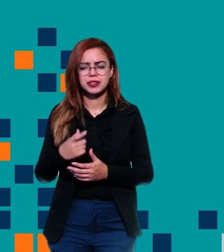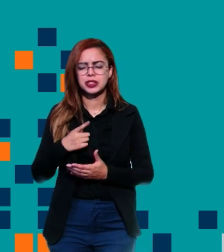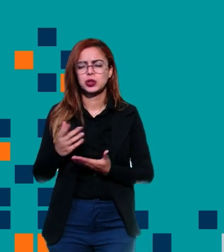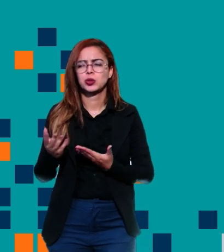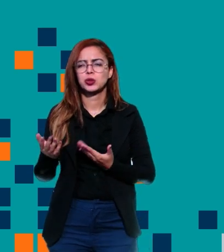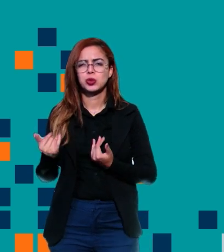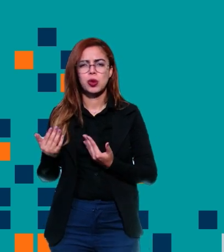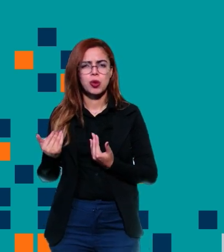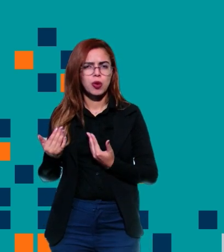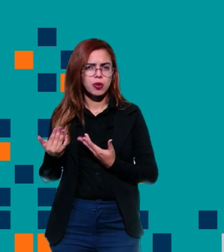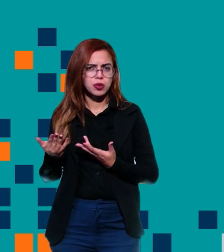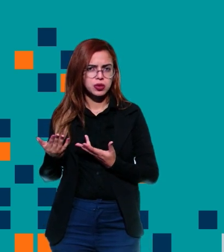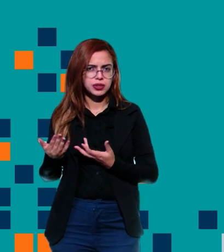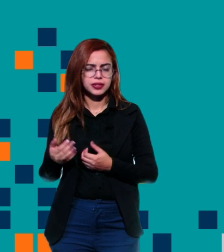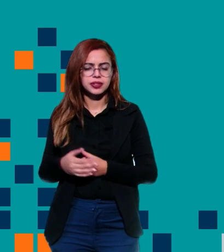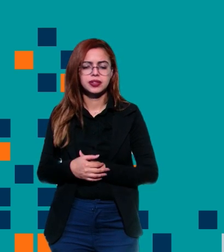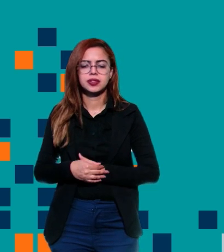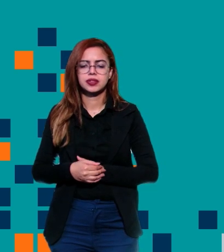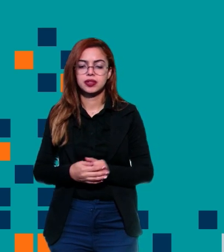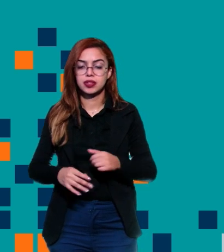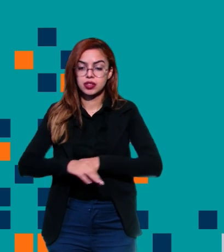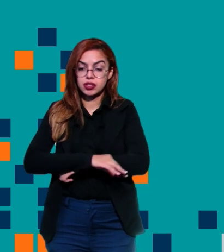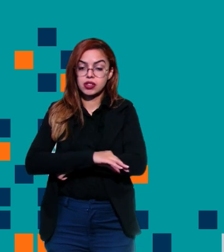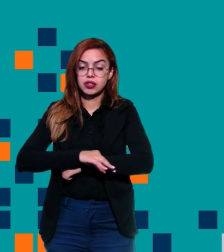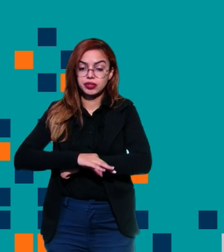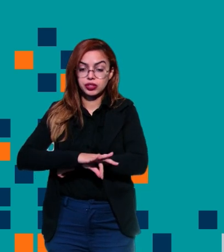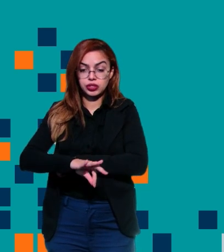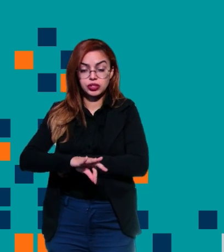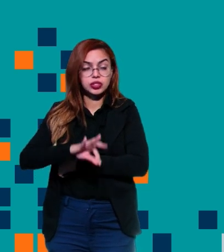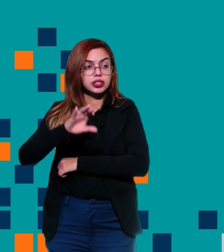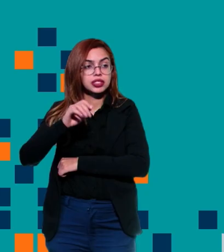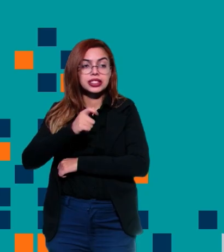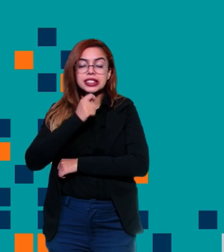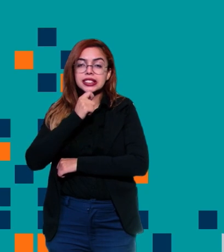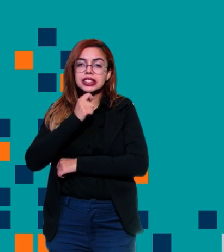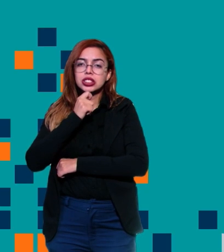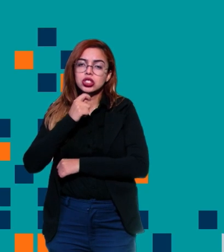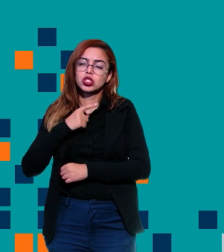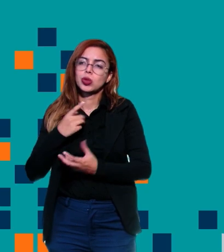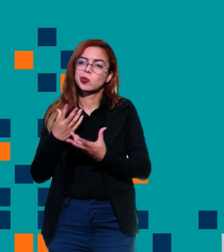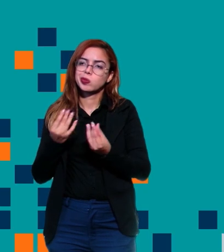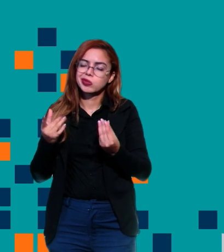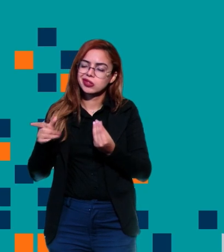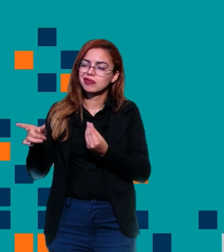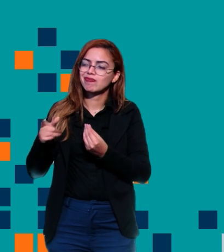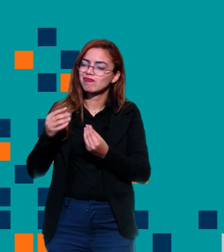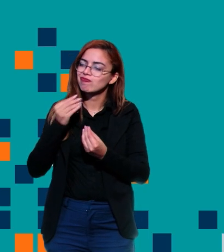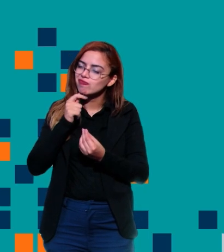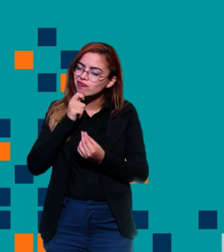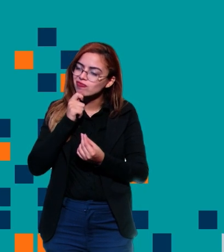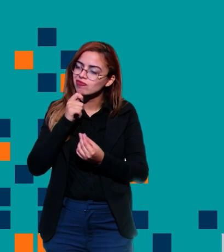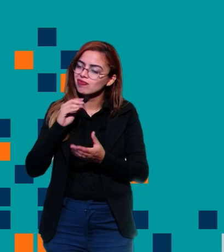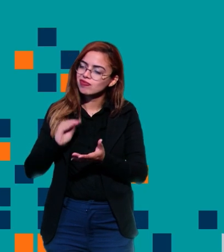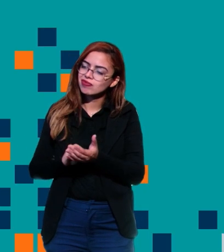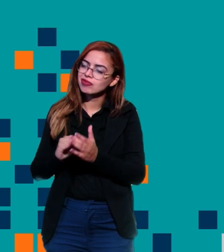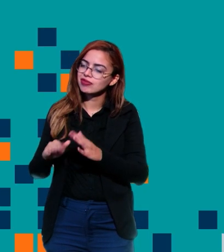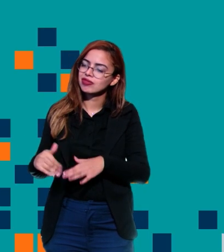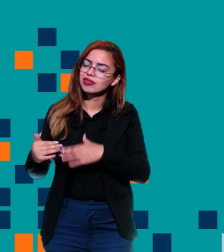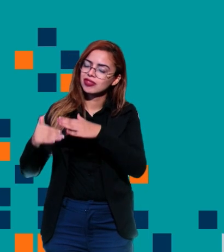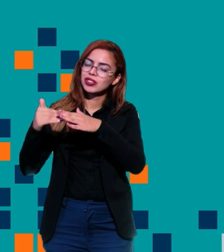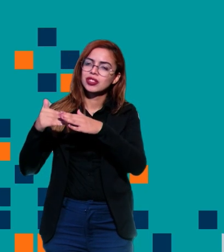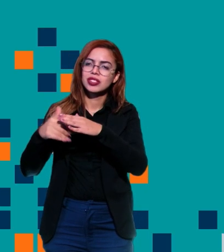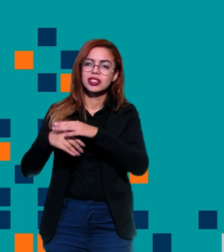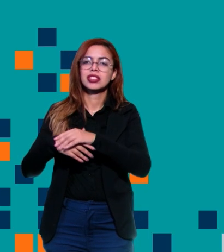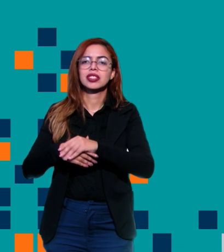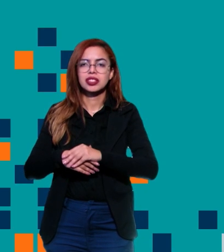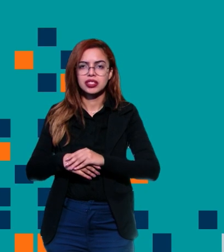novo. Então, a arquitetura dele ainda tinha muito para se desenvolver, né? E isso também é